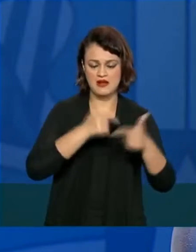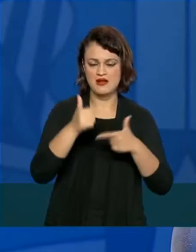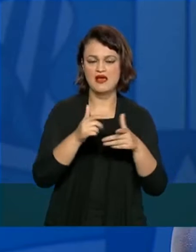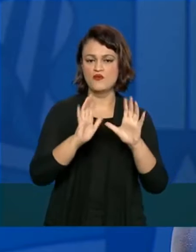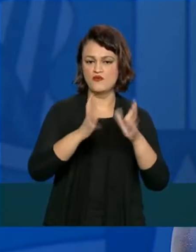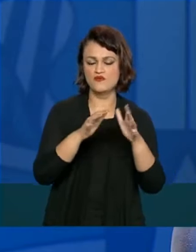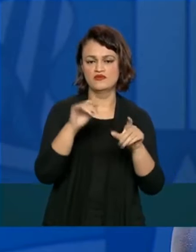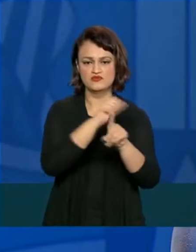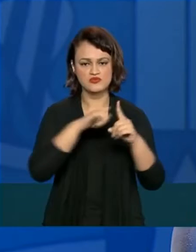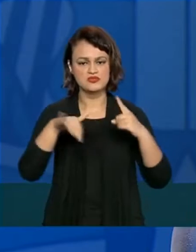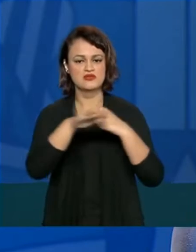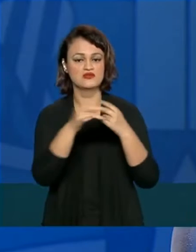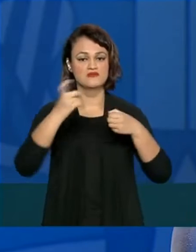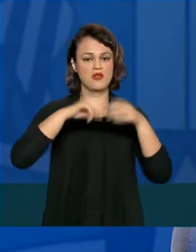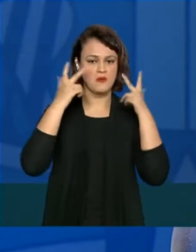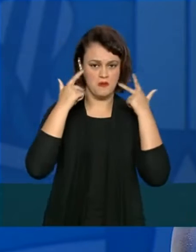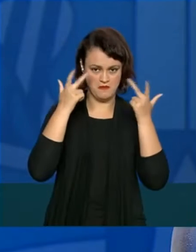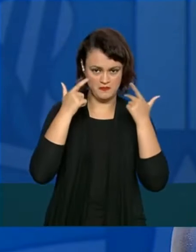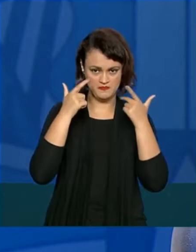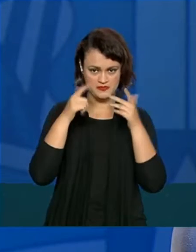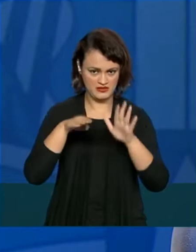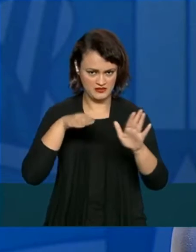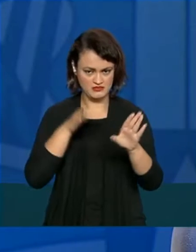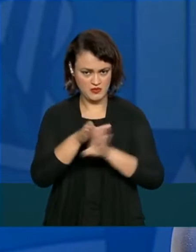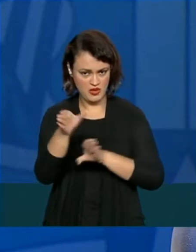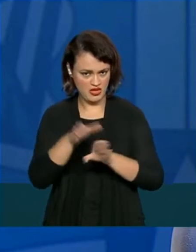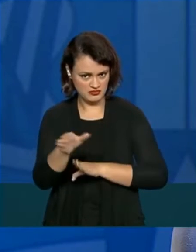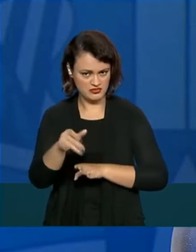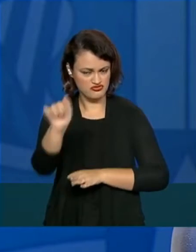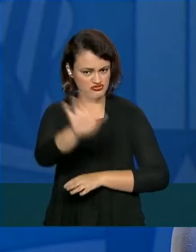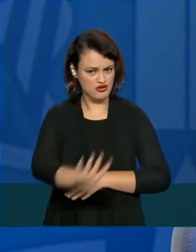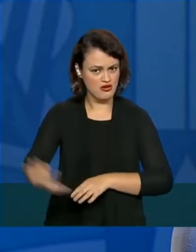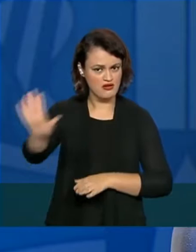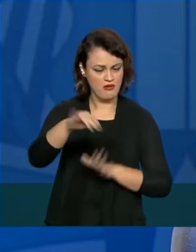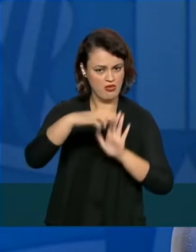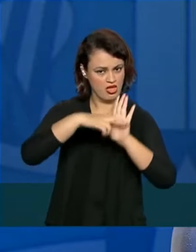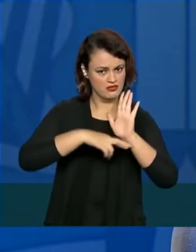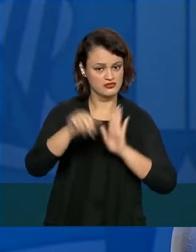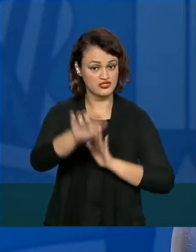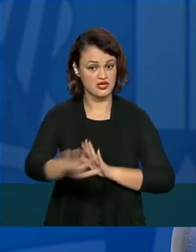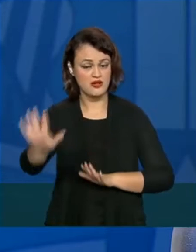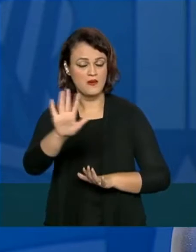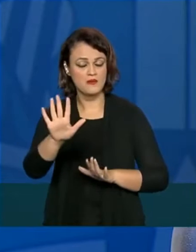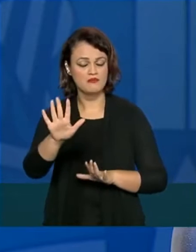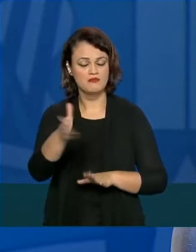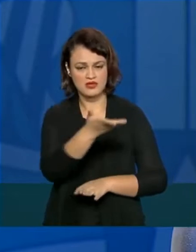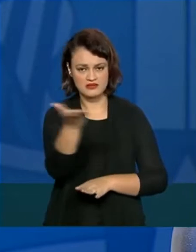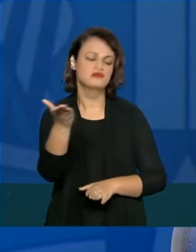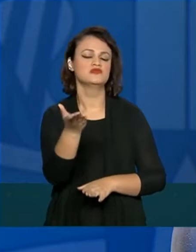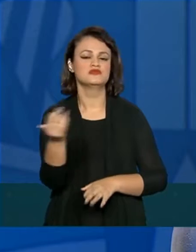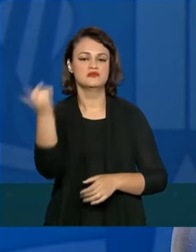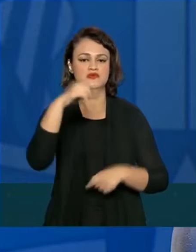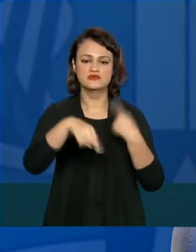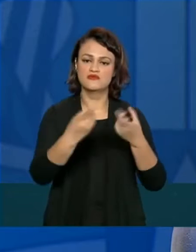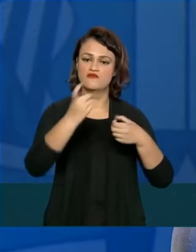social seguro. São regras gerais que orientarão essa retomada das atividades